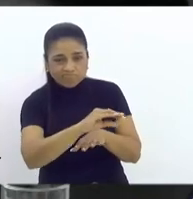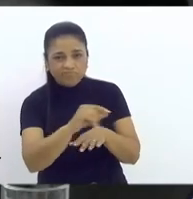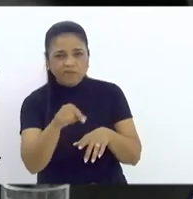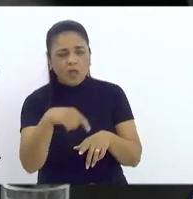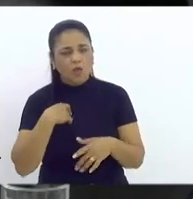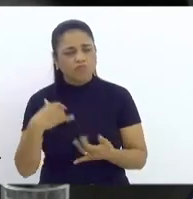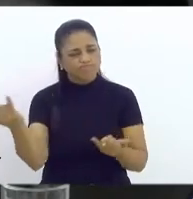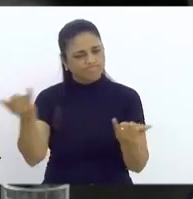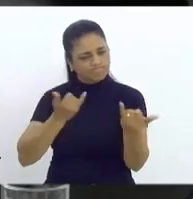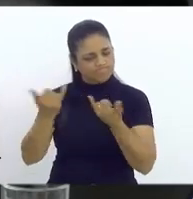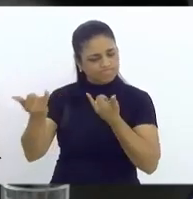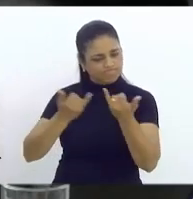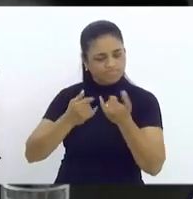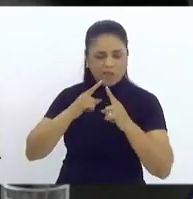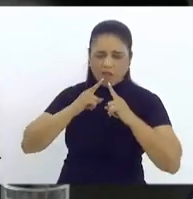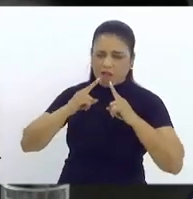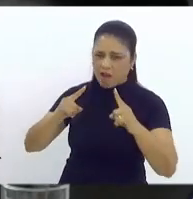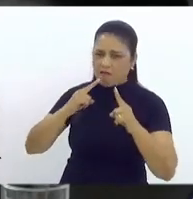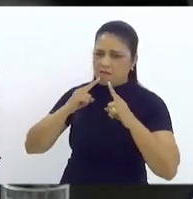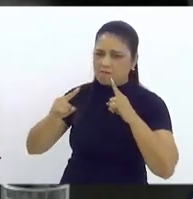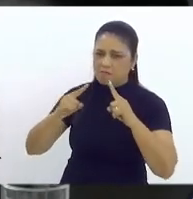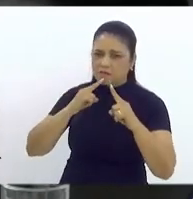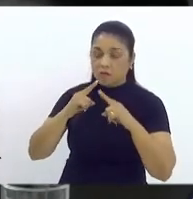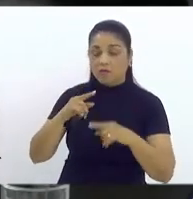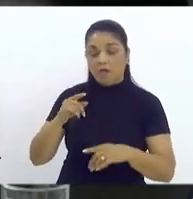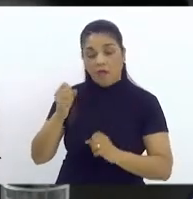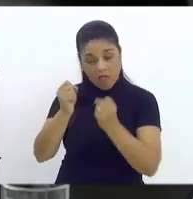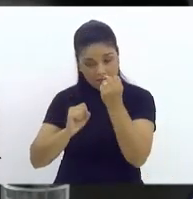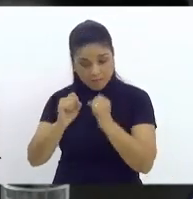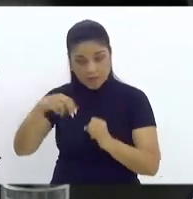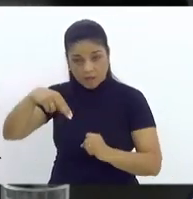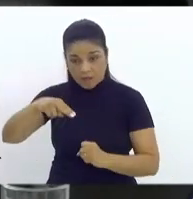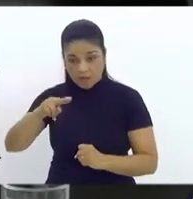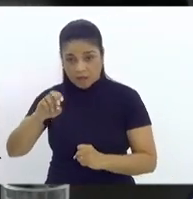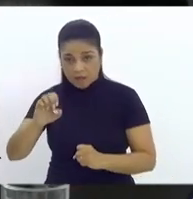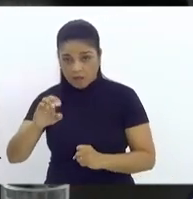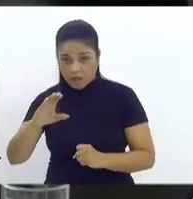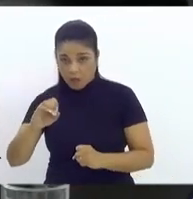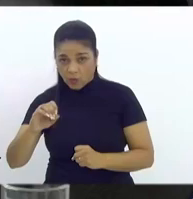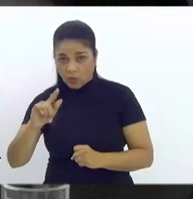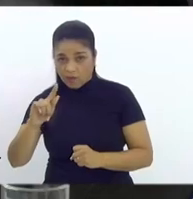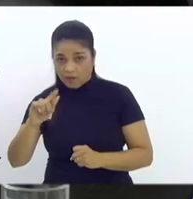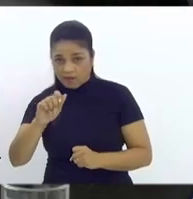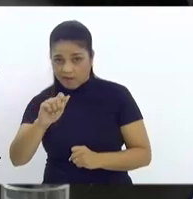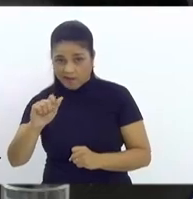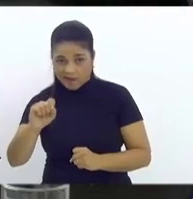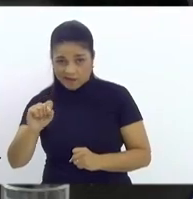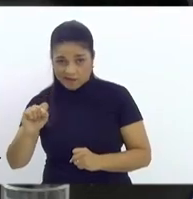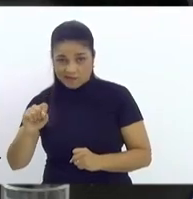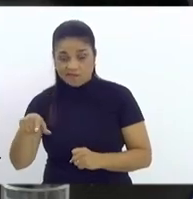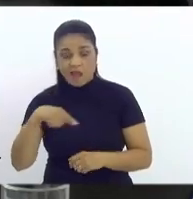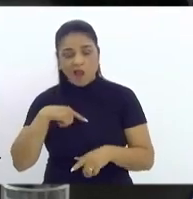escutando de reclamações é que essa empresa Neogás, ela